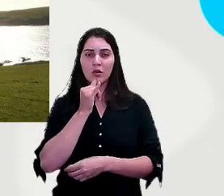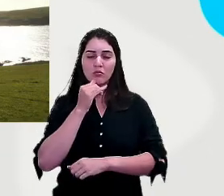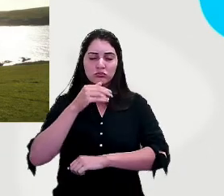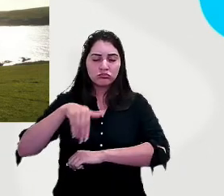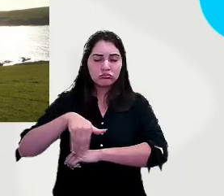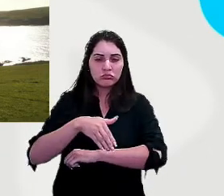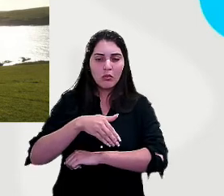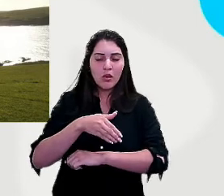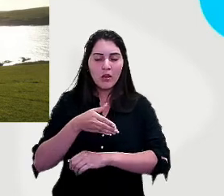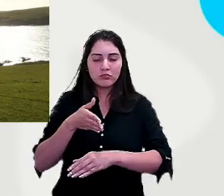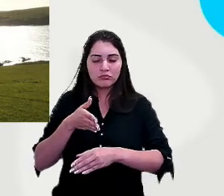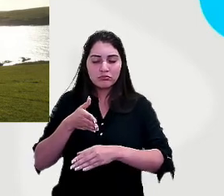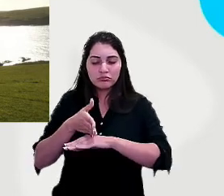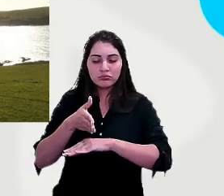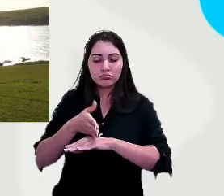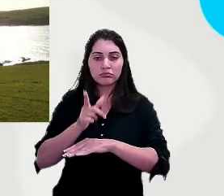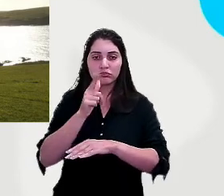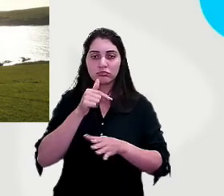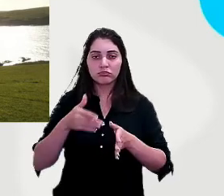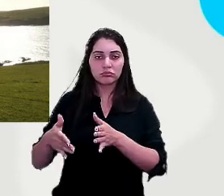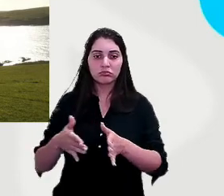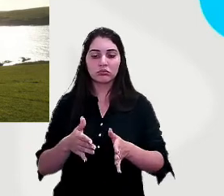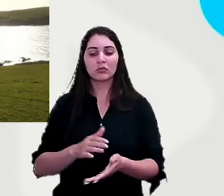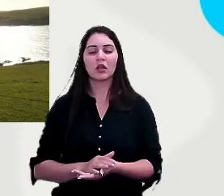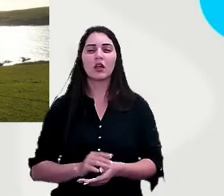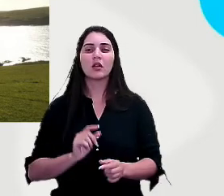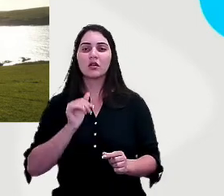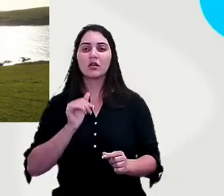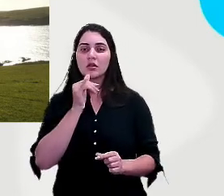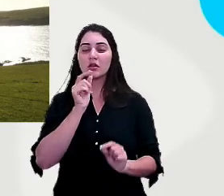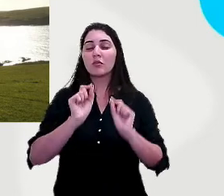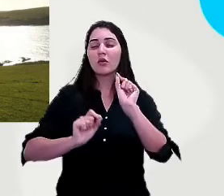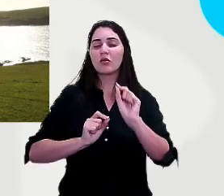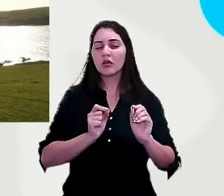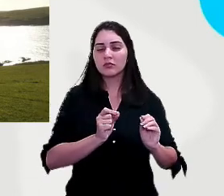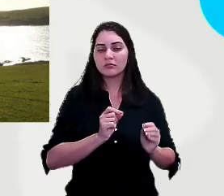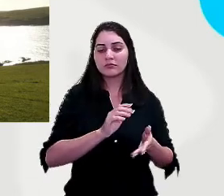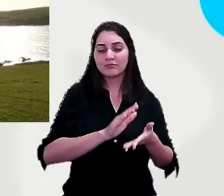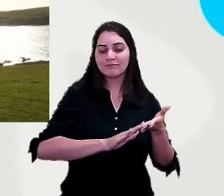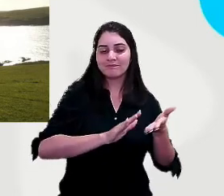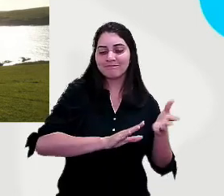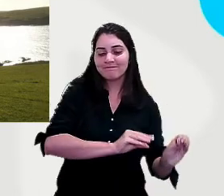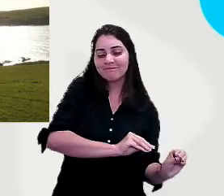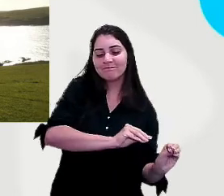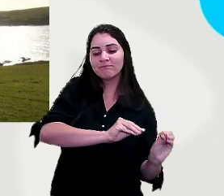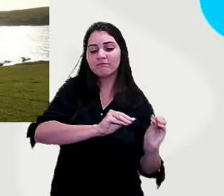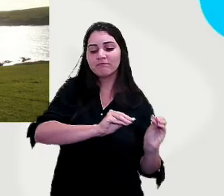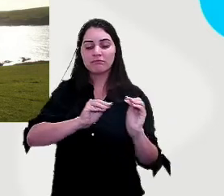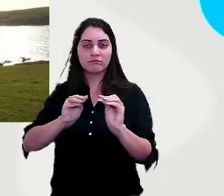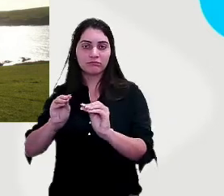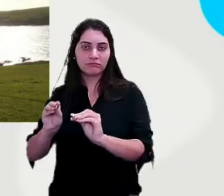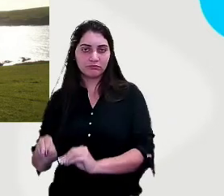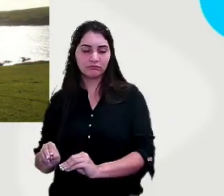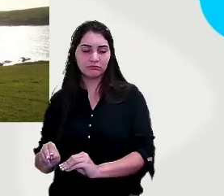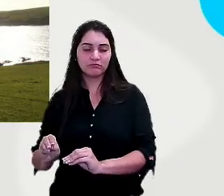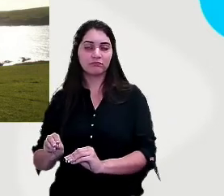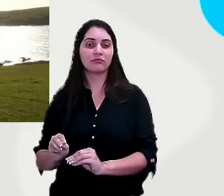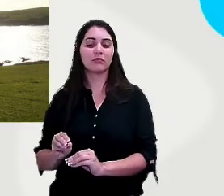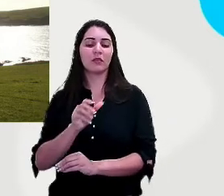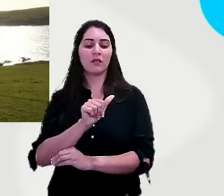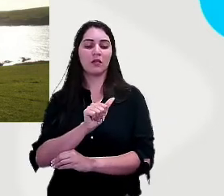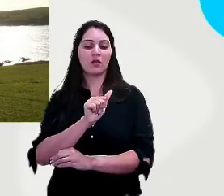acúmulo de sedimento, né, que foi arrastado de um lugar para outro, né? Então o arenito, né,